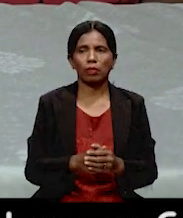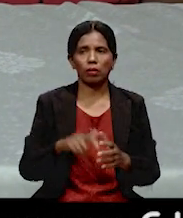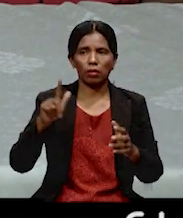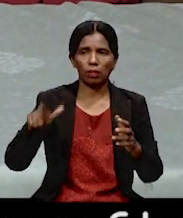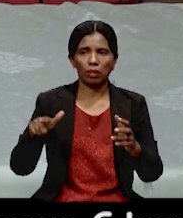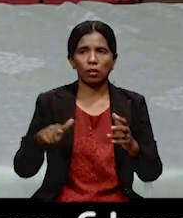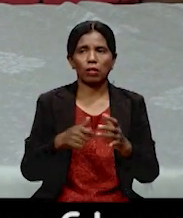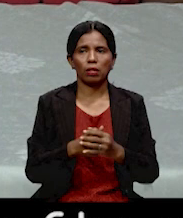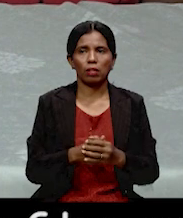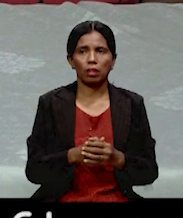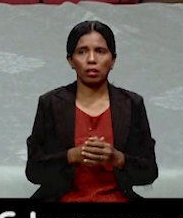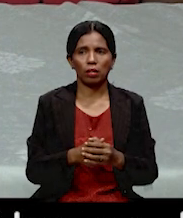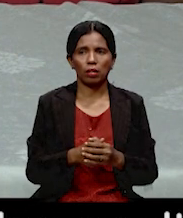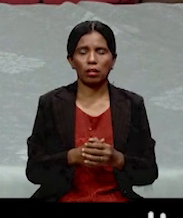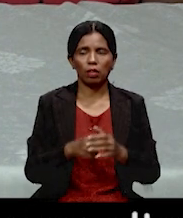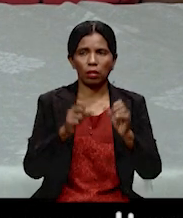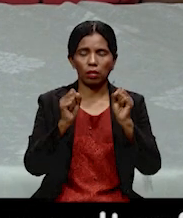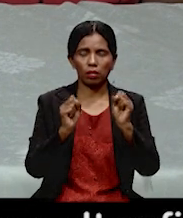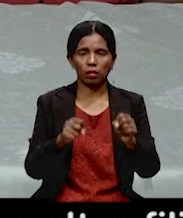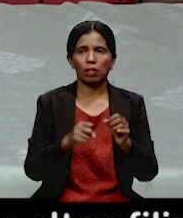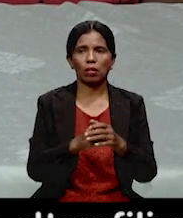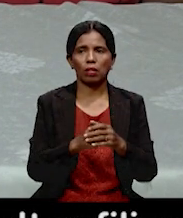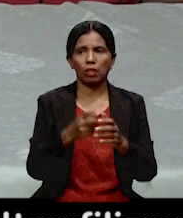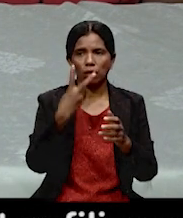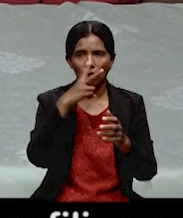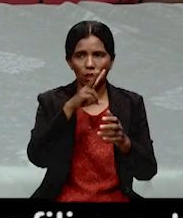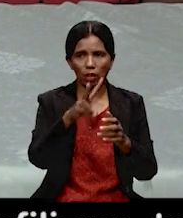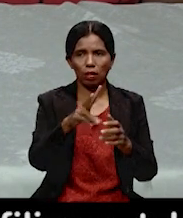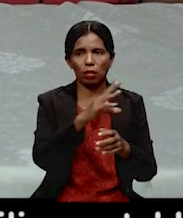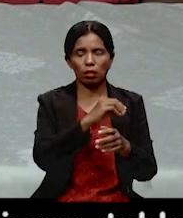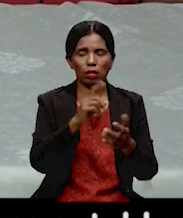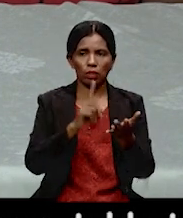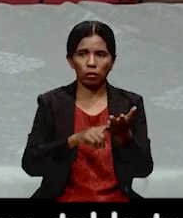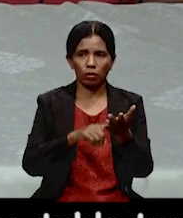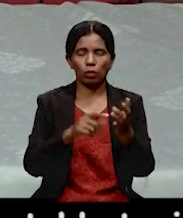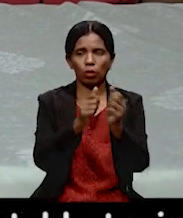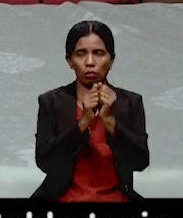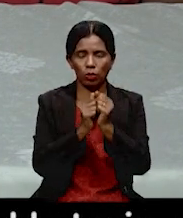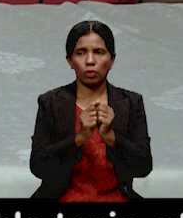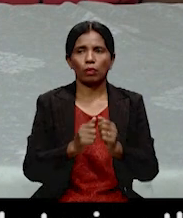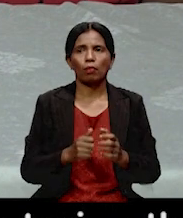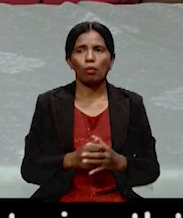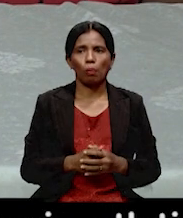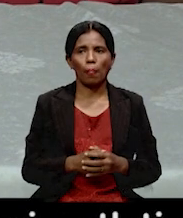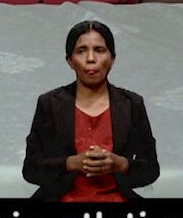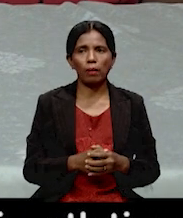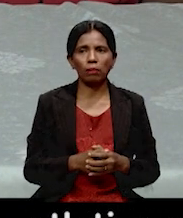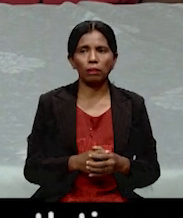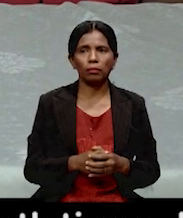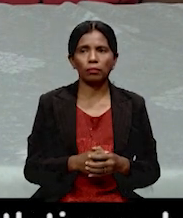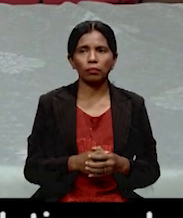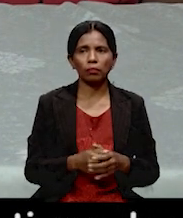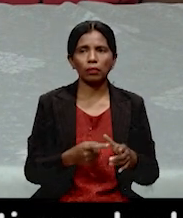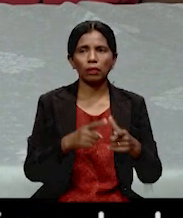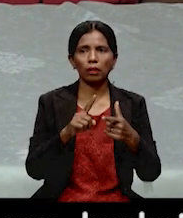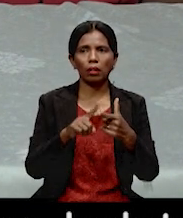ba congressista sira mak se hare no diskuti amoto ki a congresso nerasi e tuir